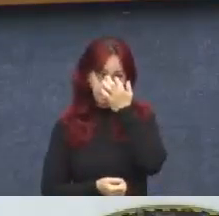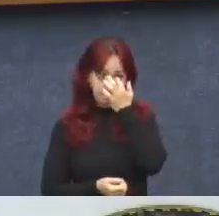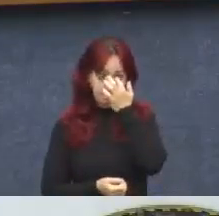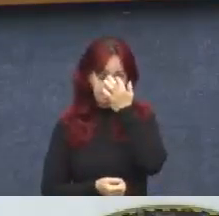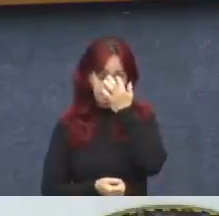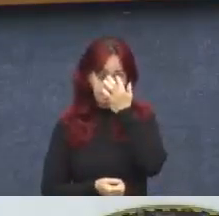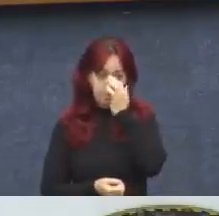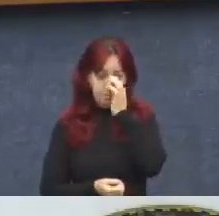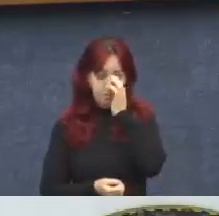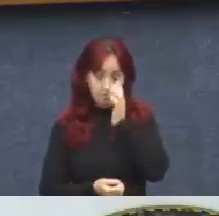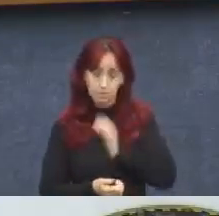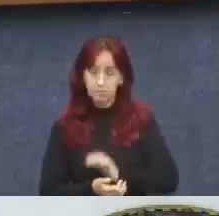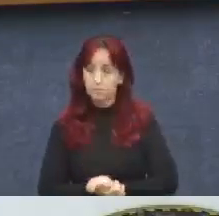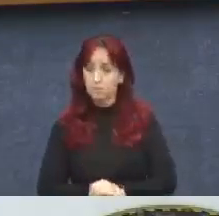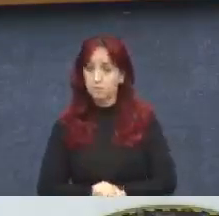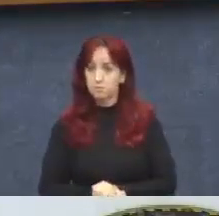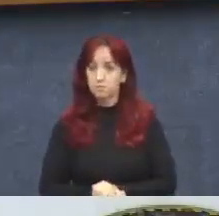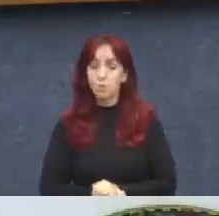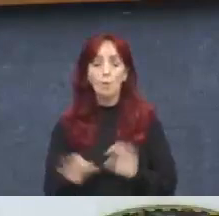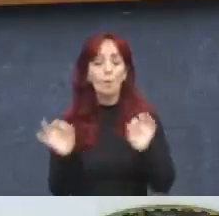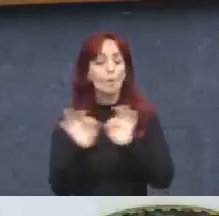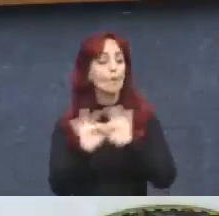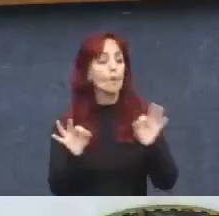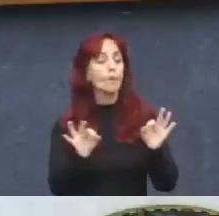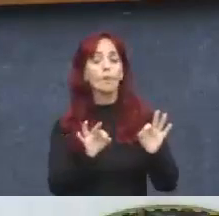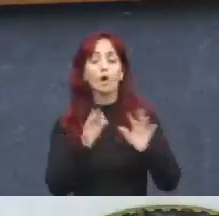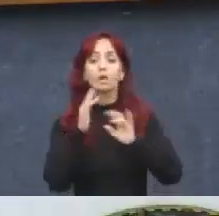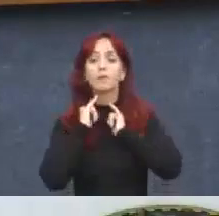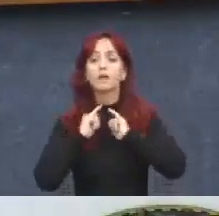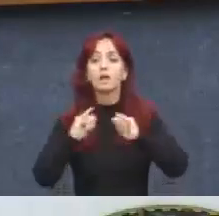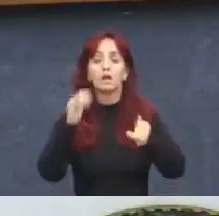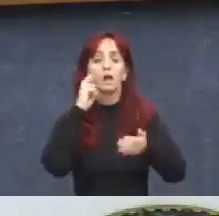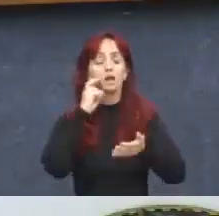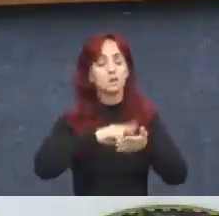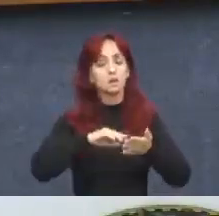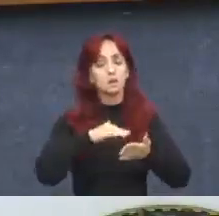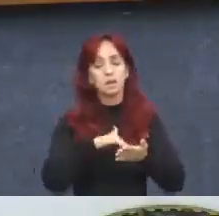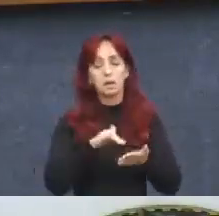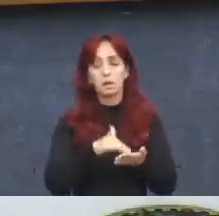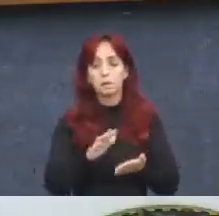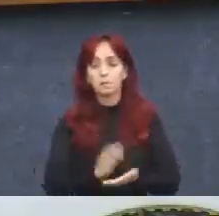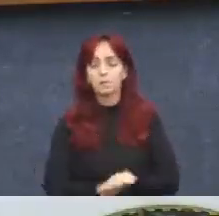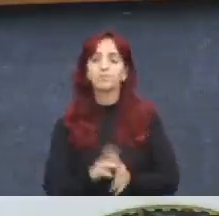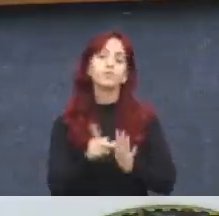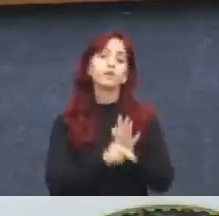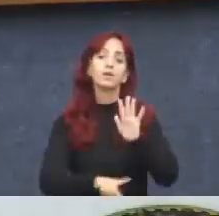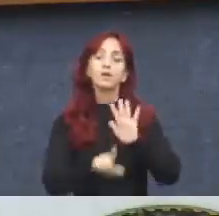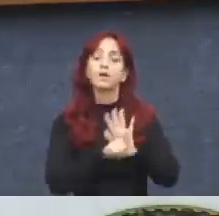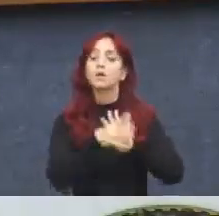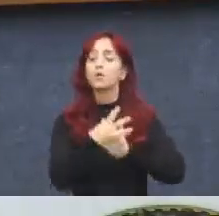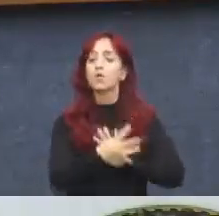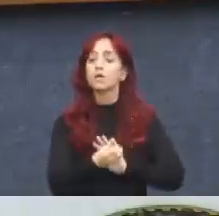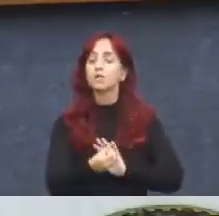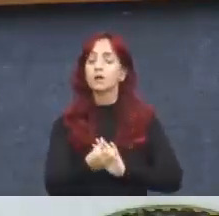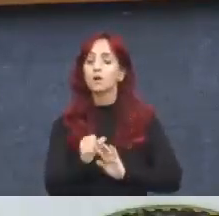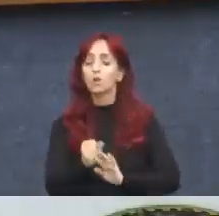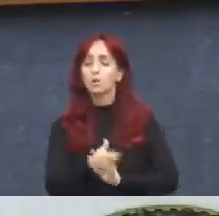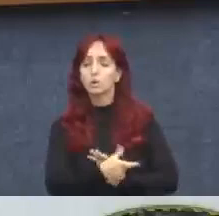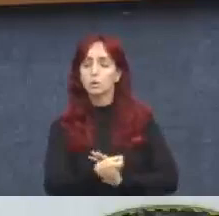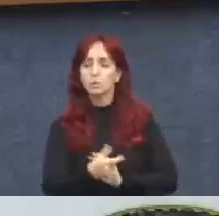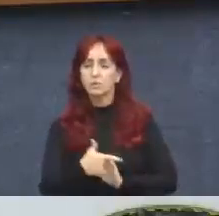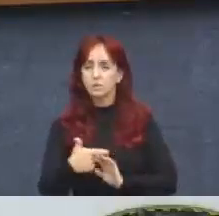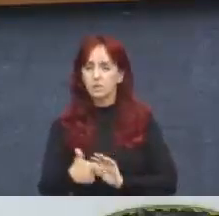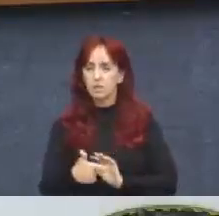Ninguém para declarar? Senhora secretária, por gentileza. Projeto de lei 468 de 2023,